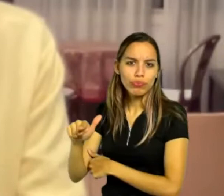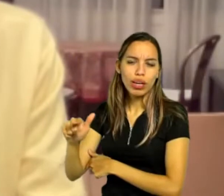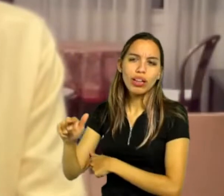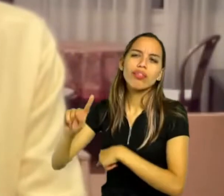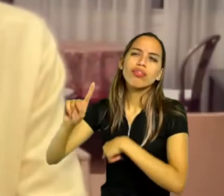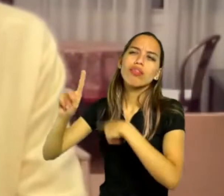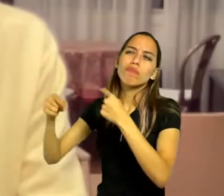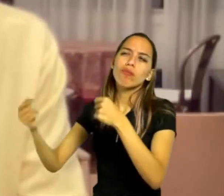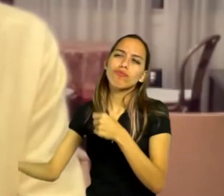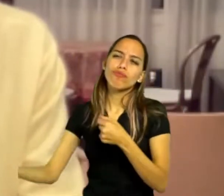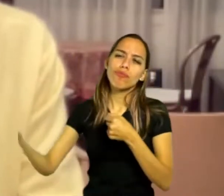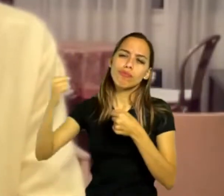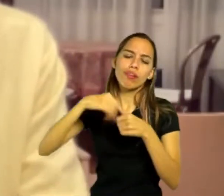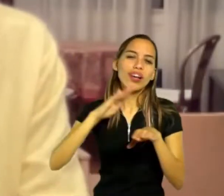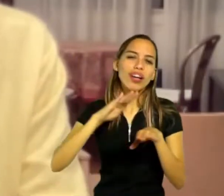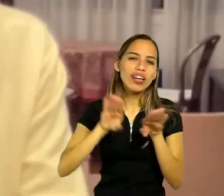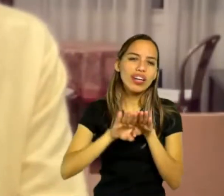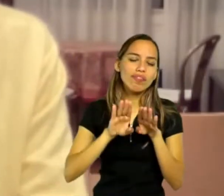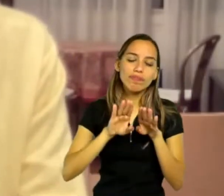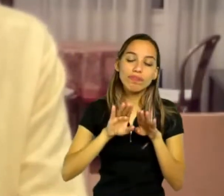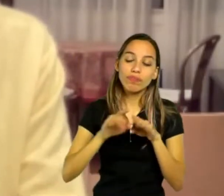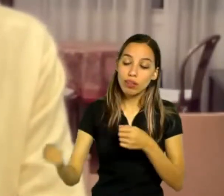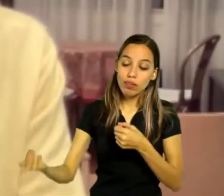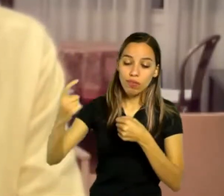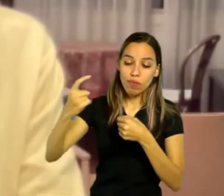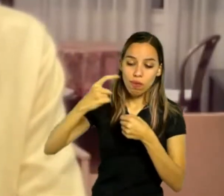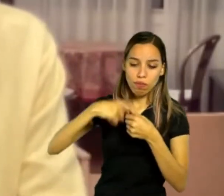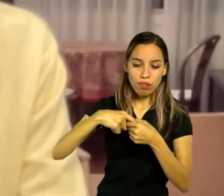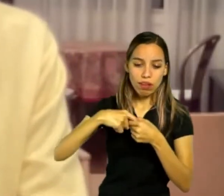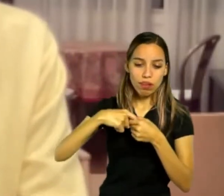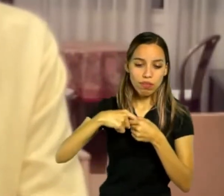da meia-noite. Ele saía à meia-noite do segundo emprego dele.